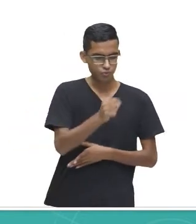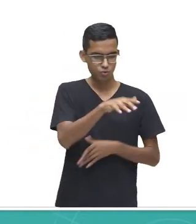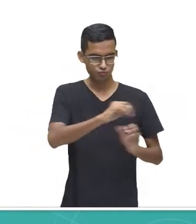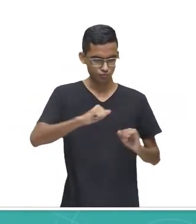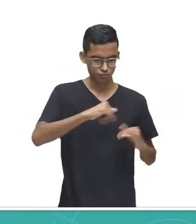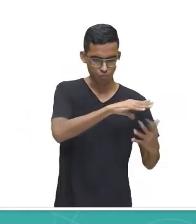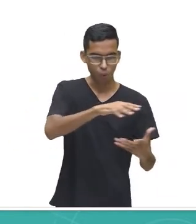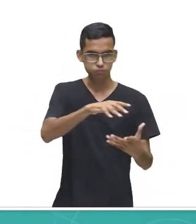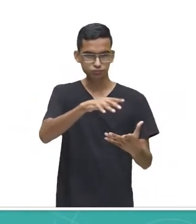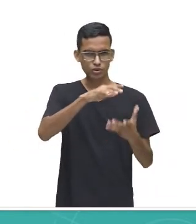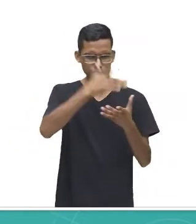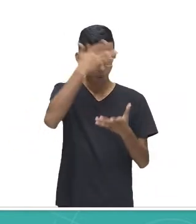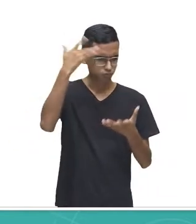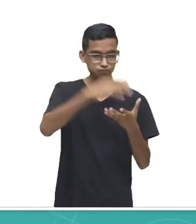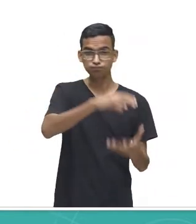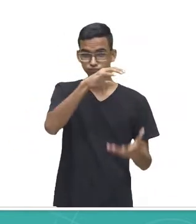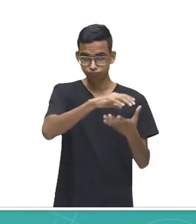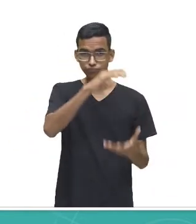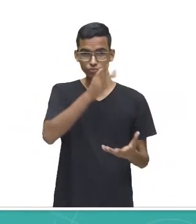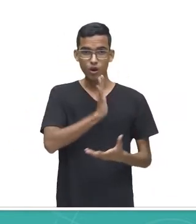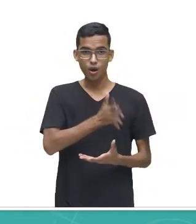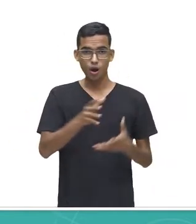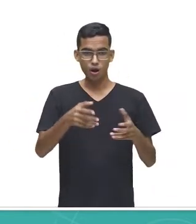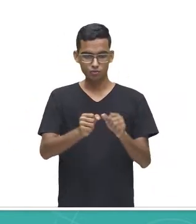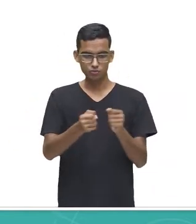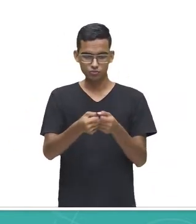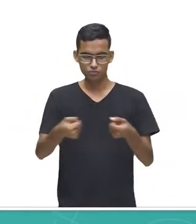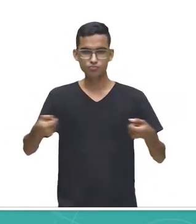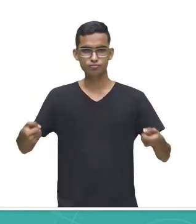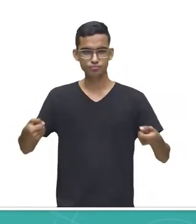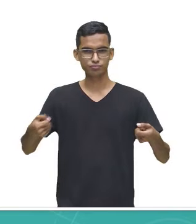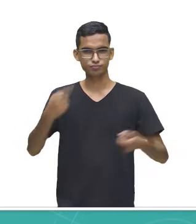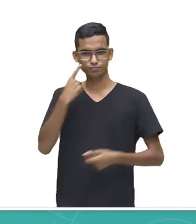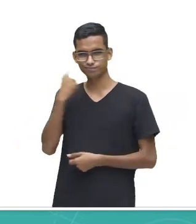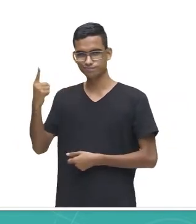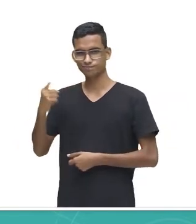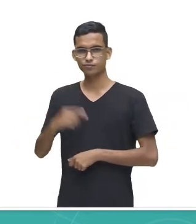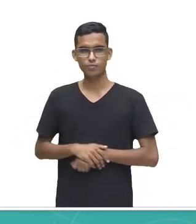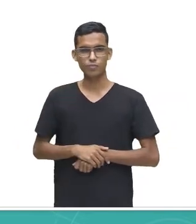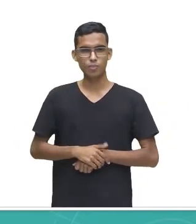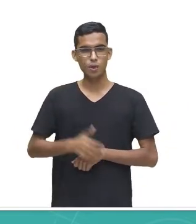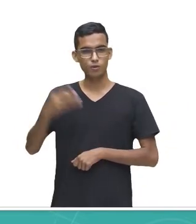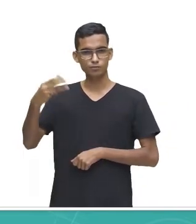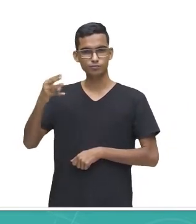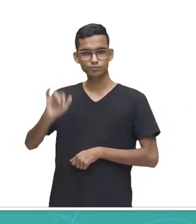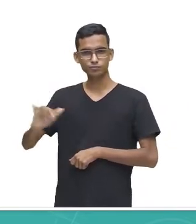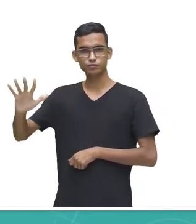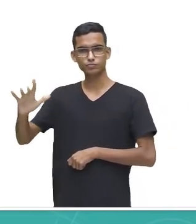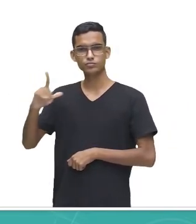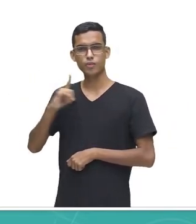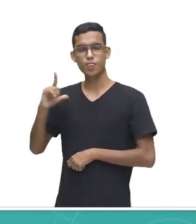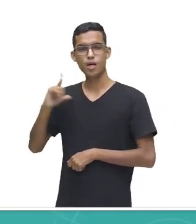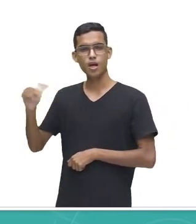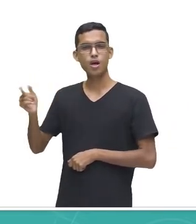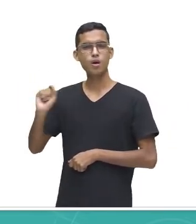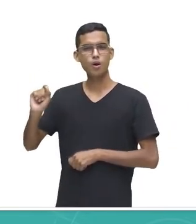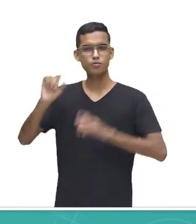genuflexão na mesquita aí, onde os islâmicos estão adorando o Deus